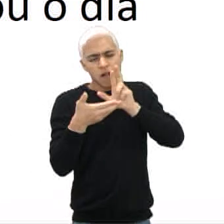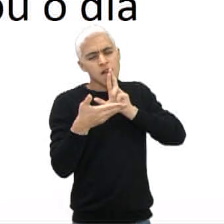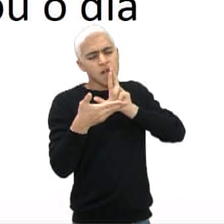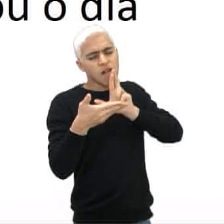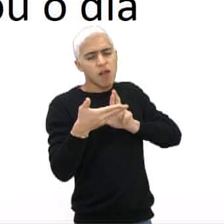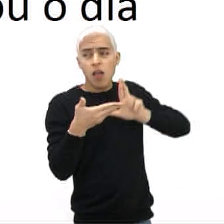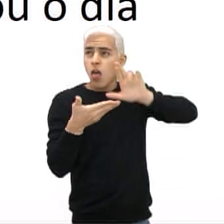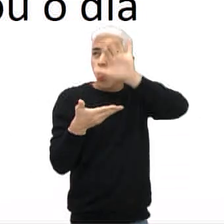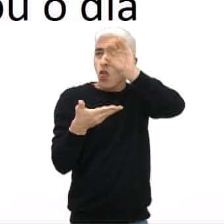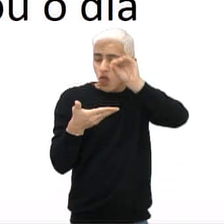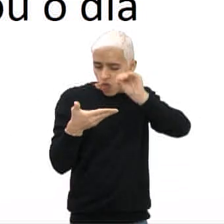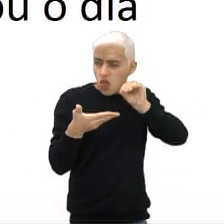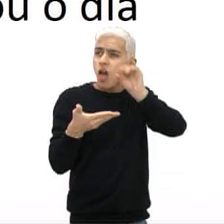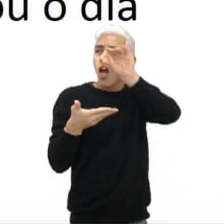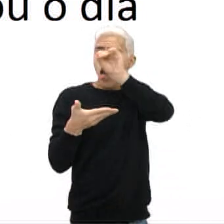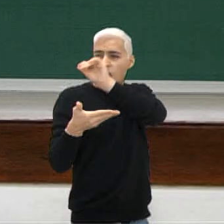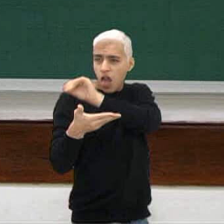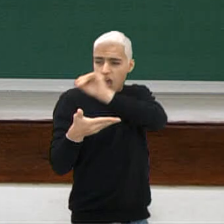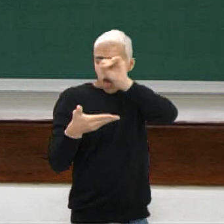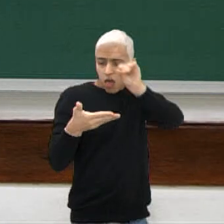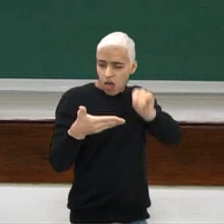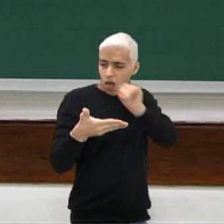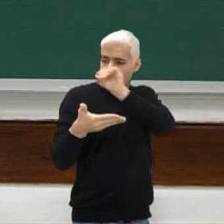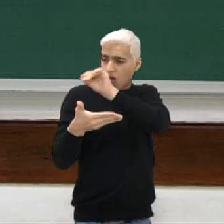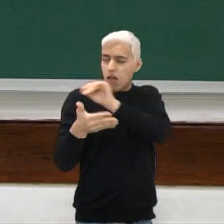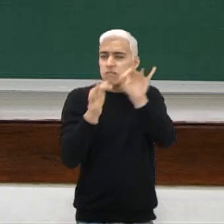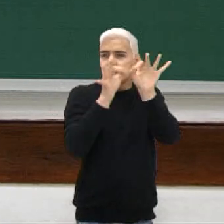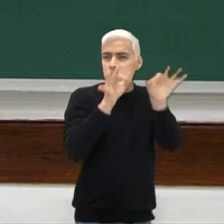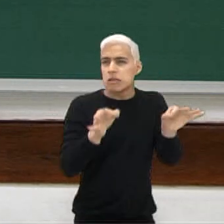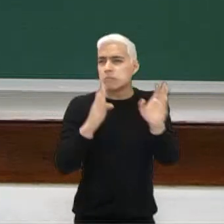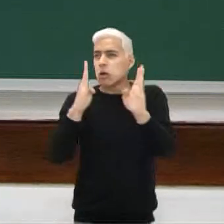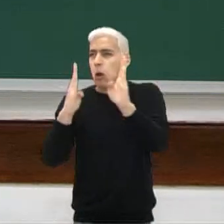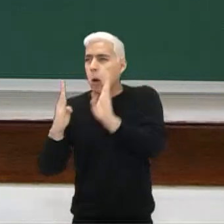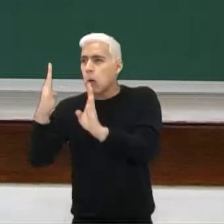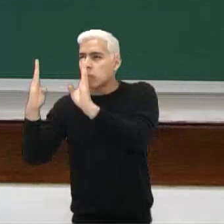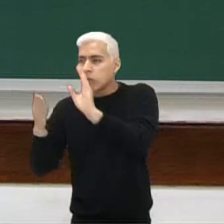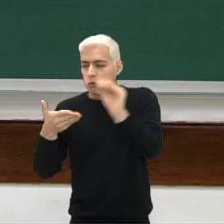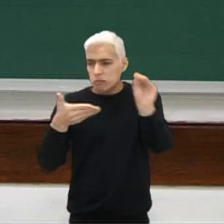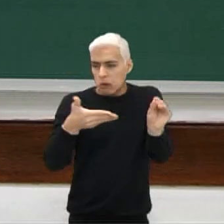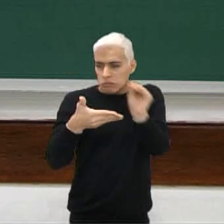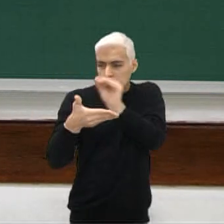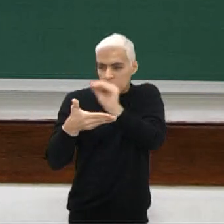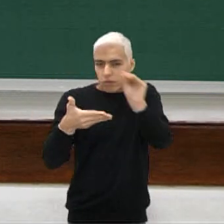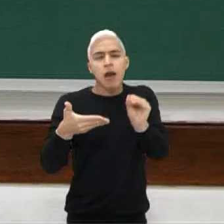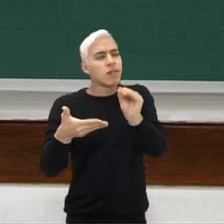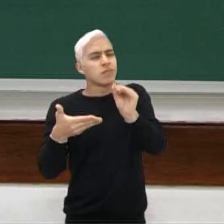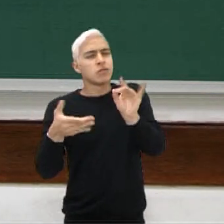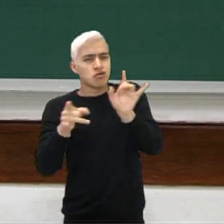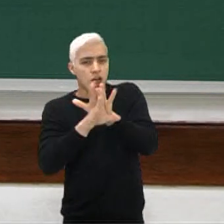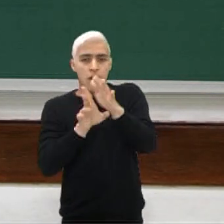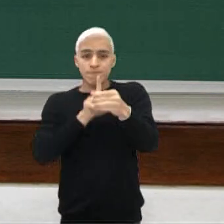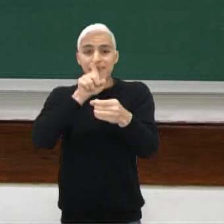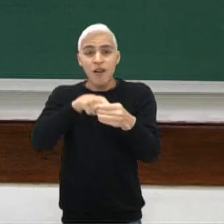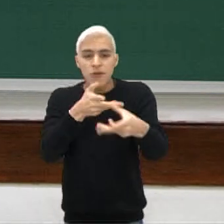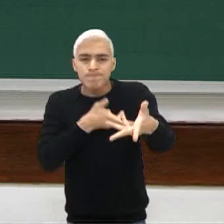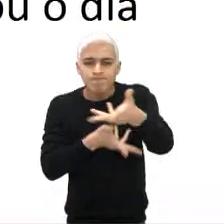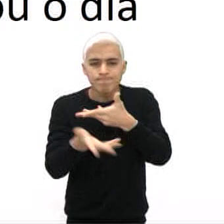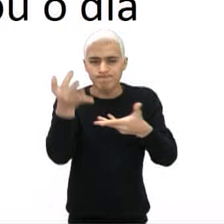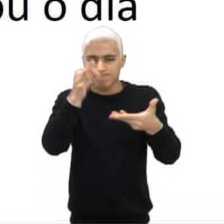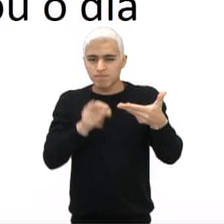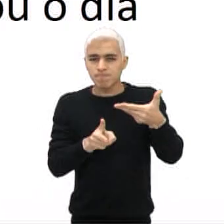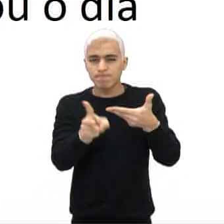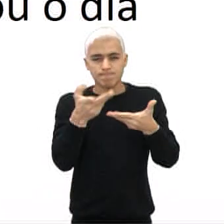a classificação entre período simples e composto e volto para corrigir e darmos continuidade na nossa aula.